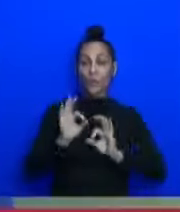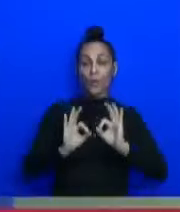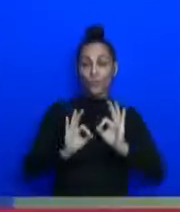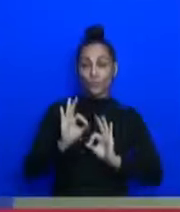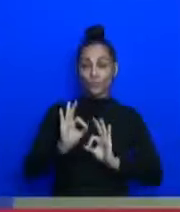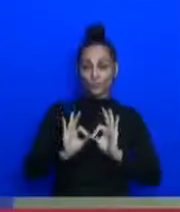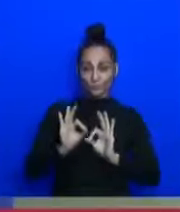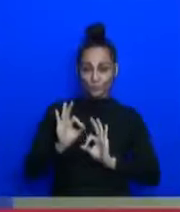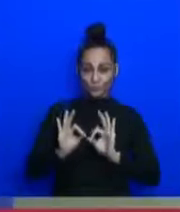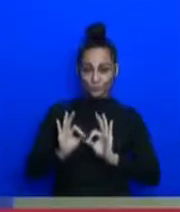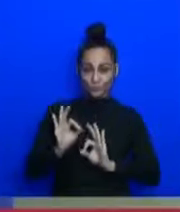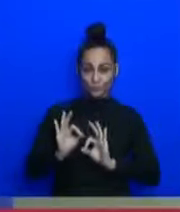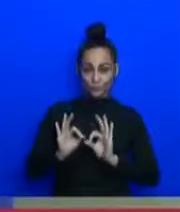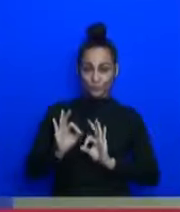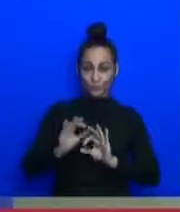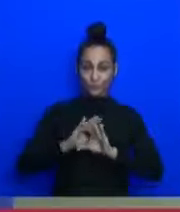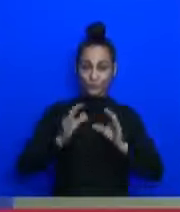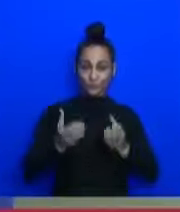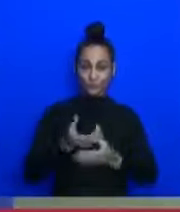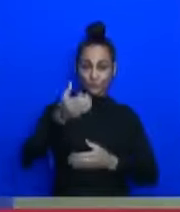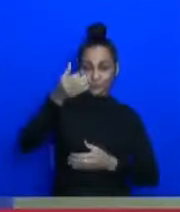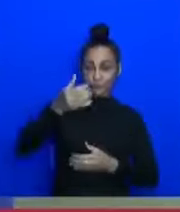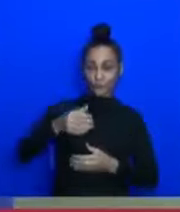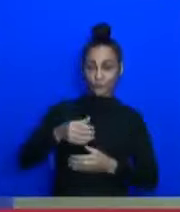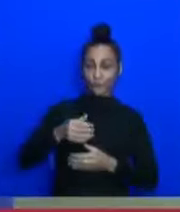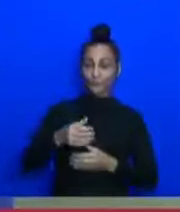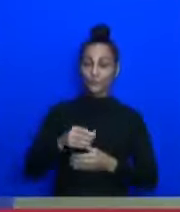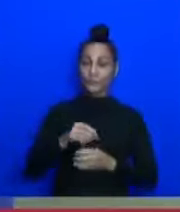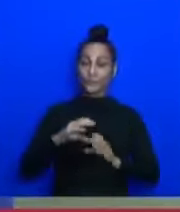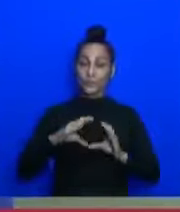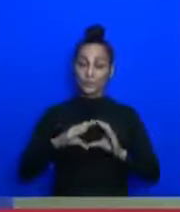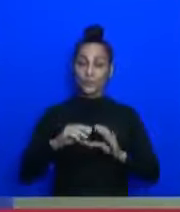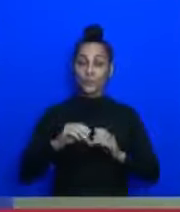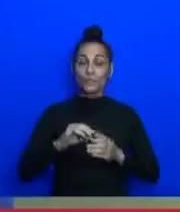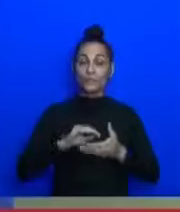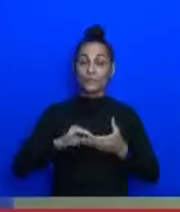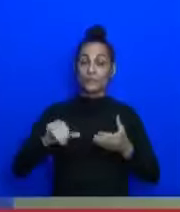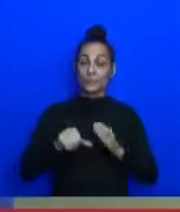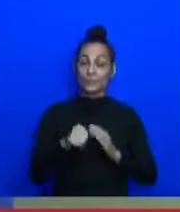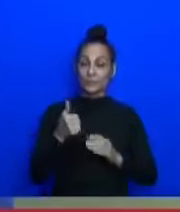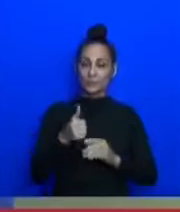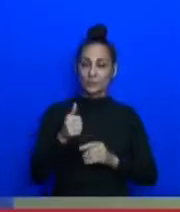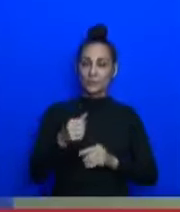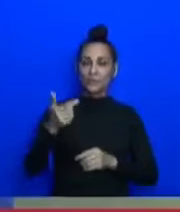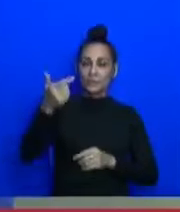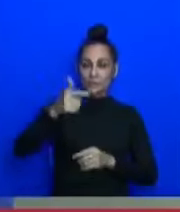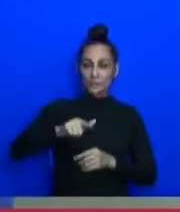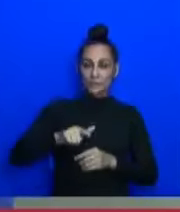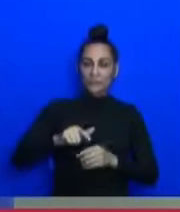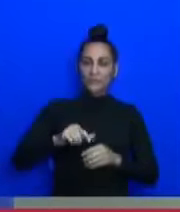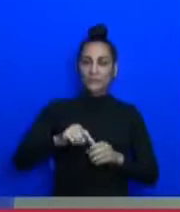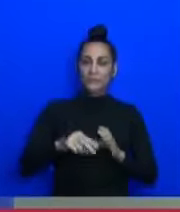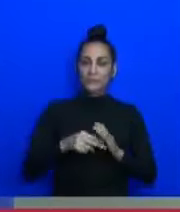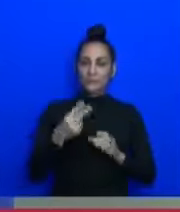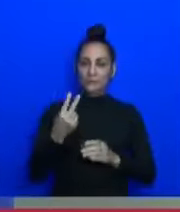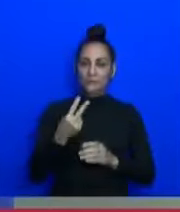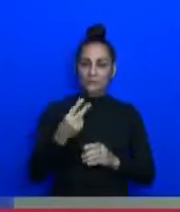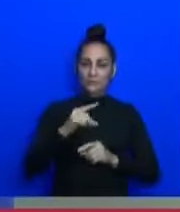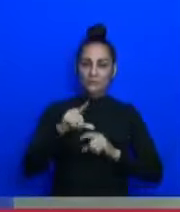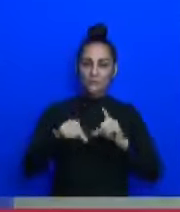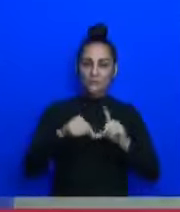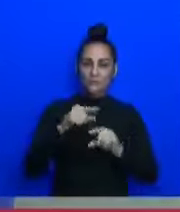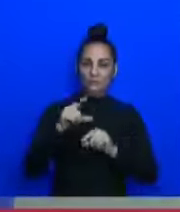a recarregamento do Globo número 3 com as bolas que saíram no primeiro sorteio para a realização do